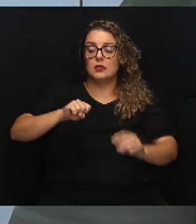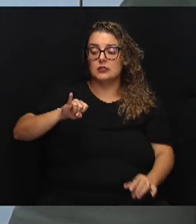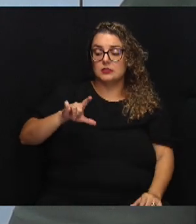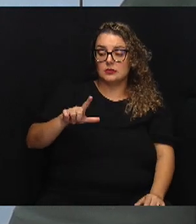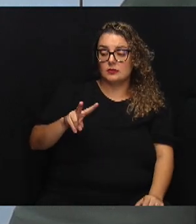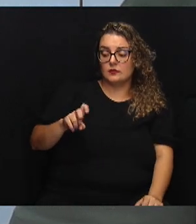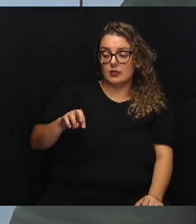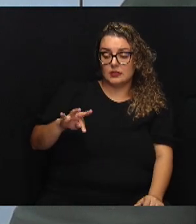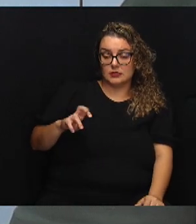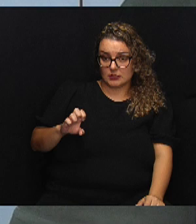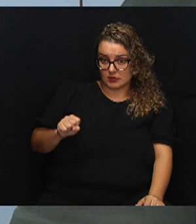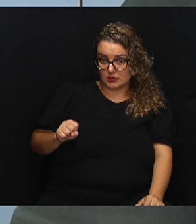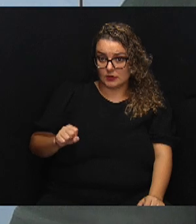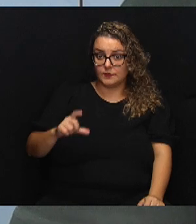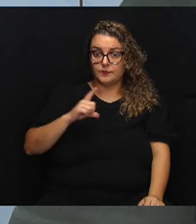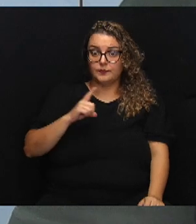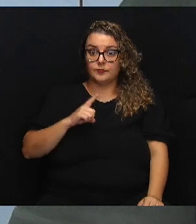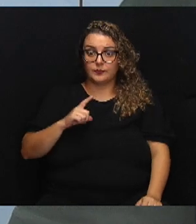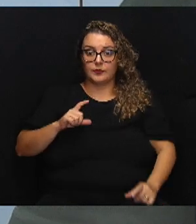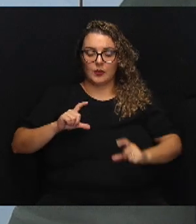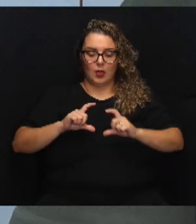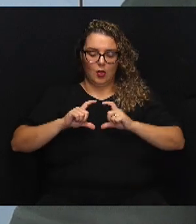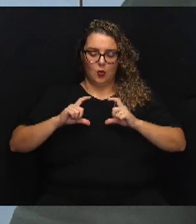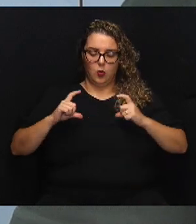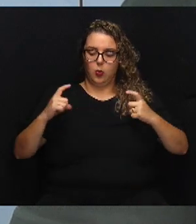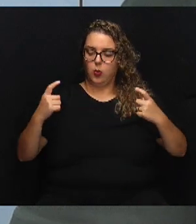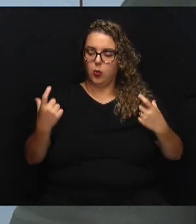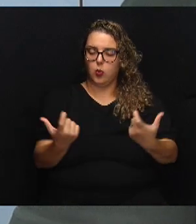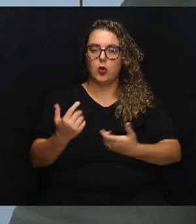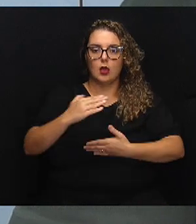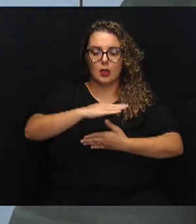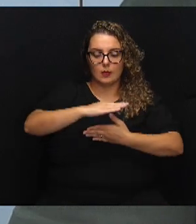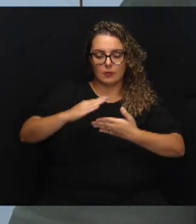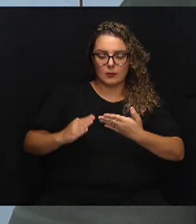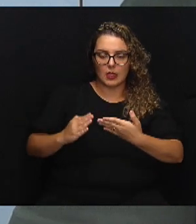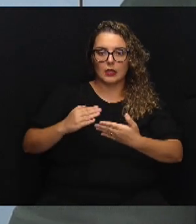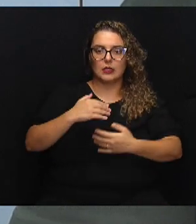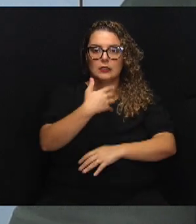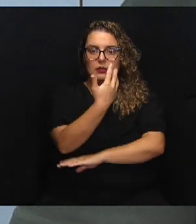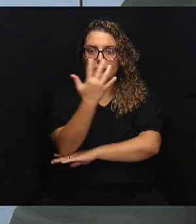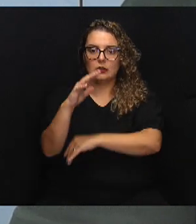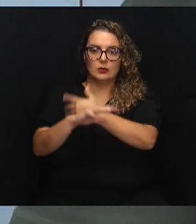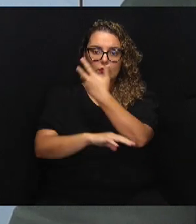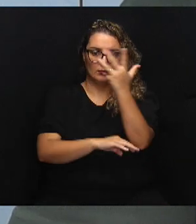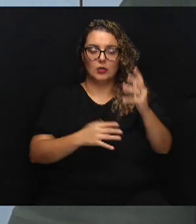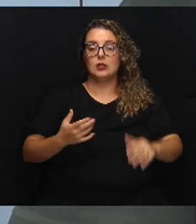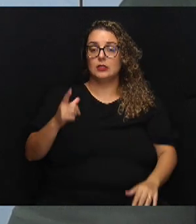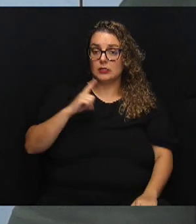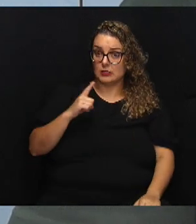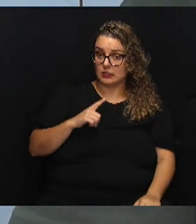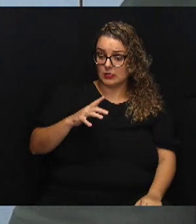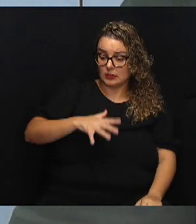a gente tem uma faixa de Mata Atlântica em torno da nossa cidade, que tem os animais silvestres e precisa ter um olhar mais clínico em relação a